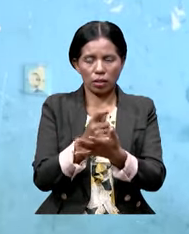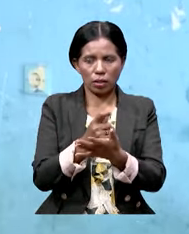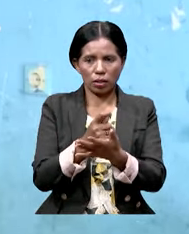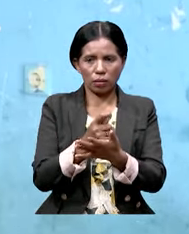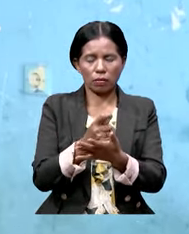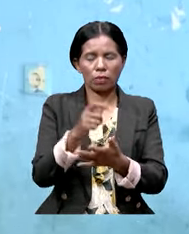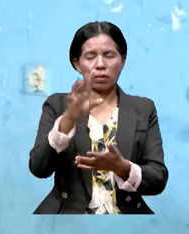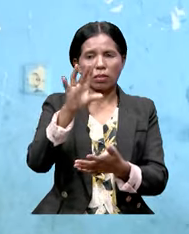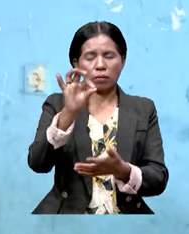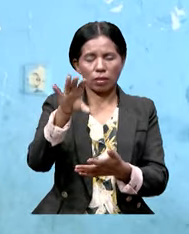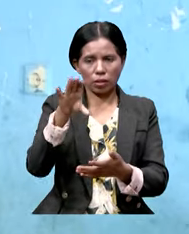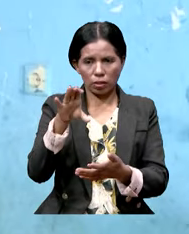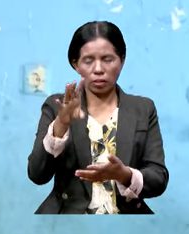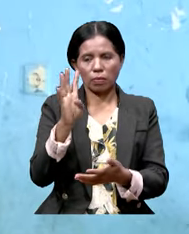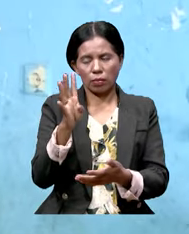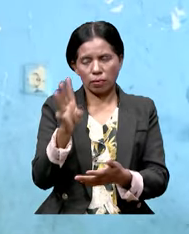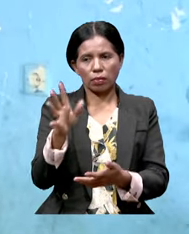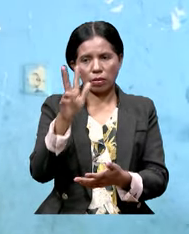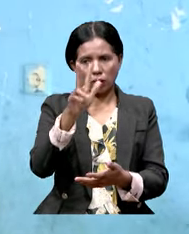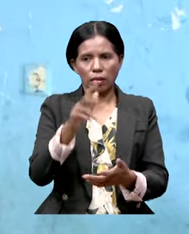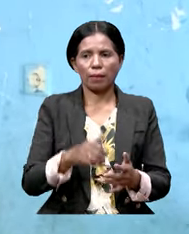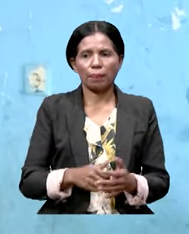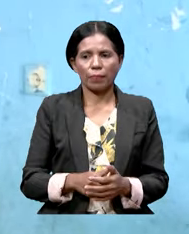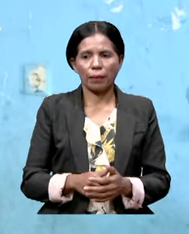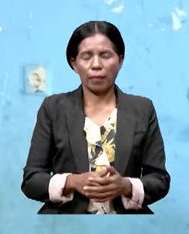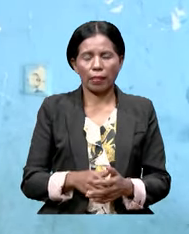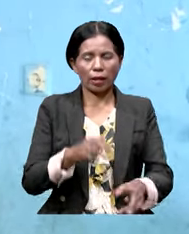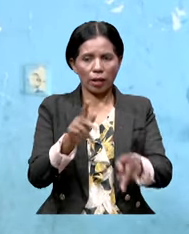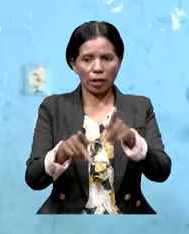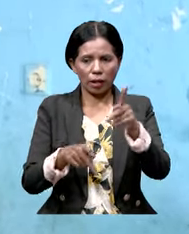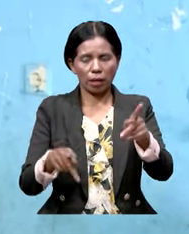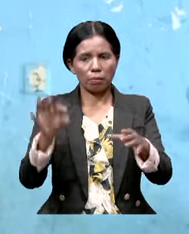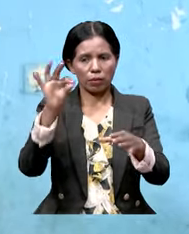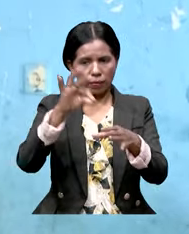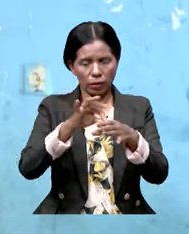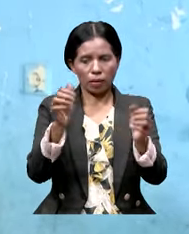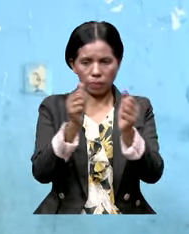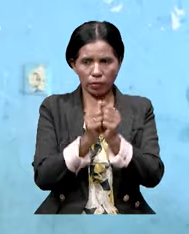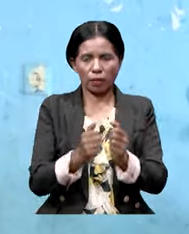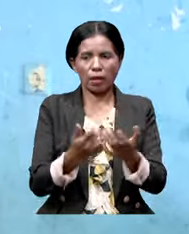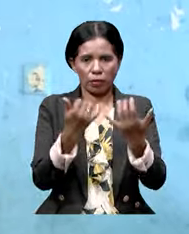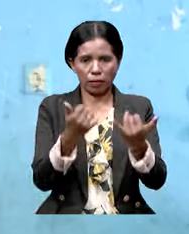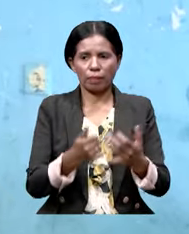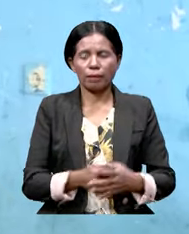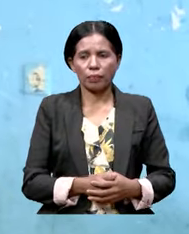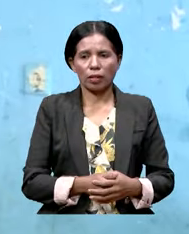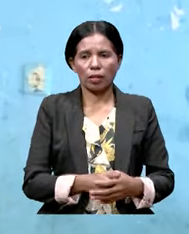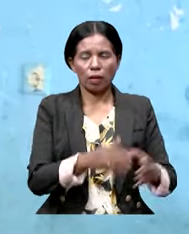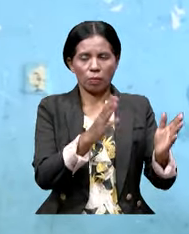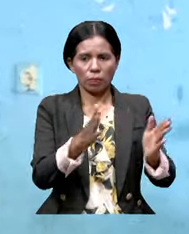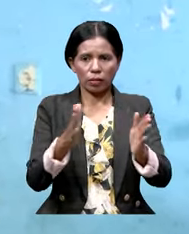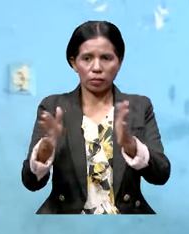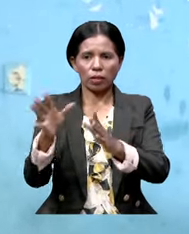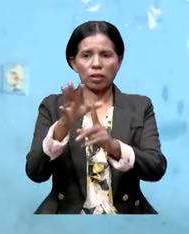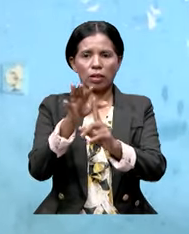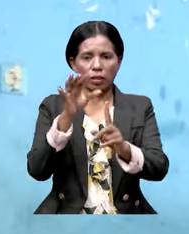2943 ne primeiro ne nina ba habitante agora processo ele são ne